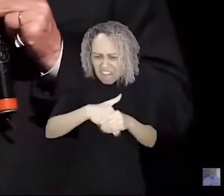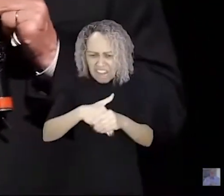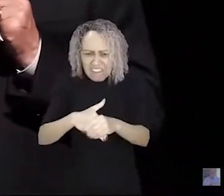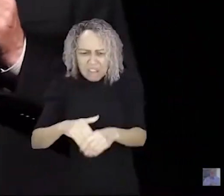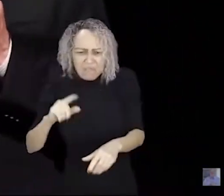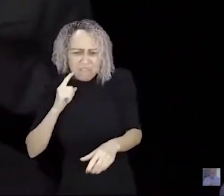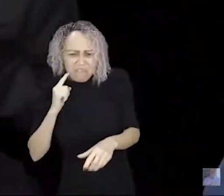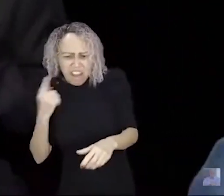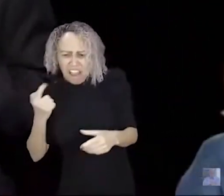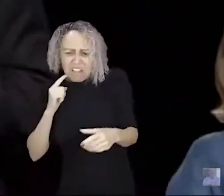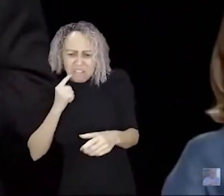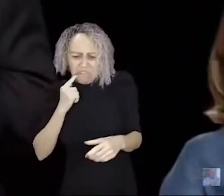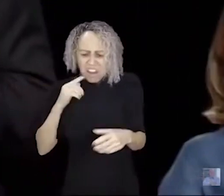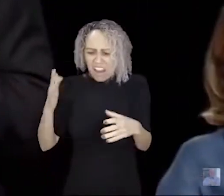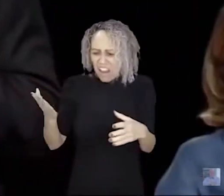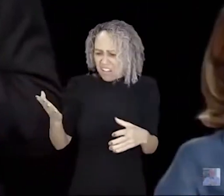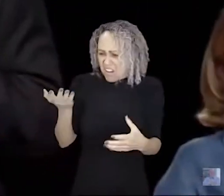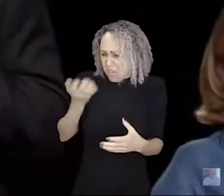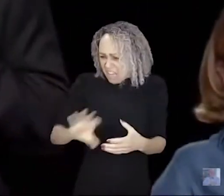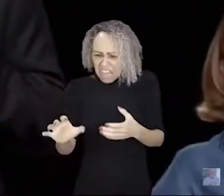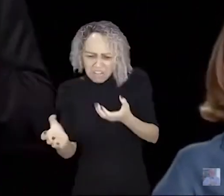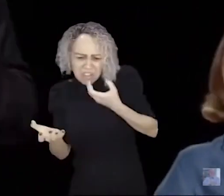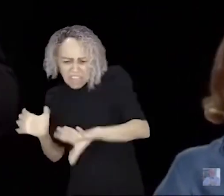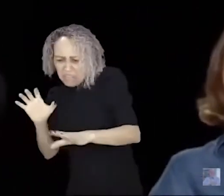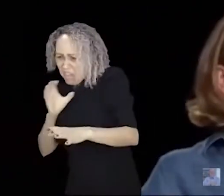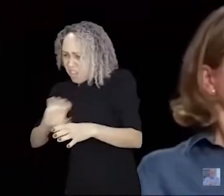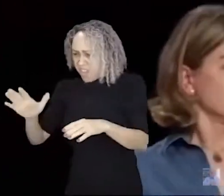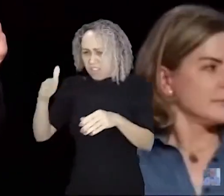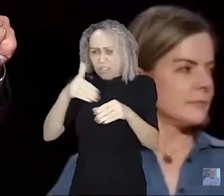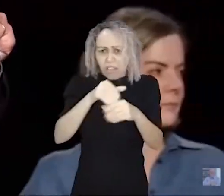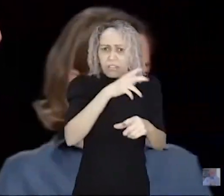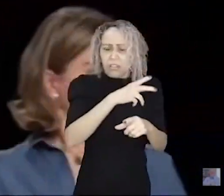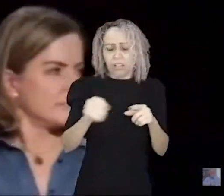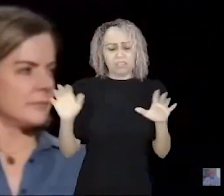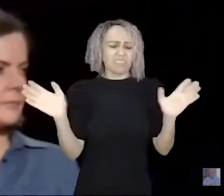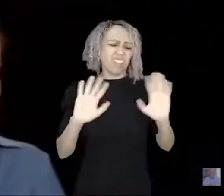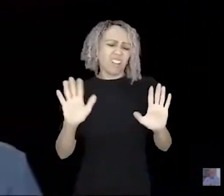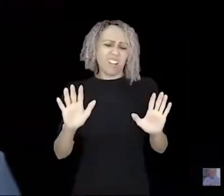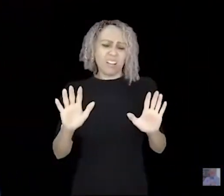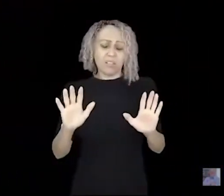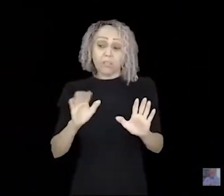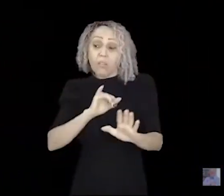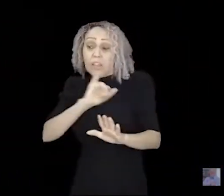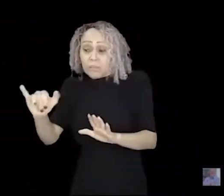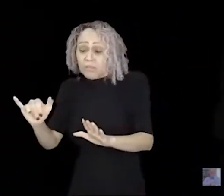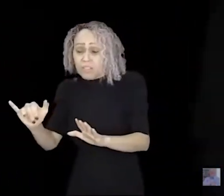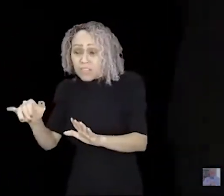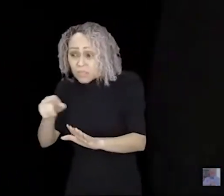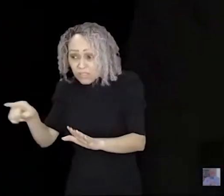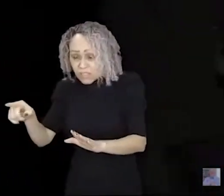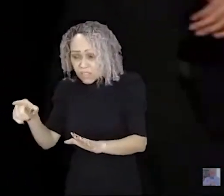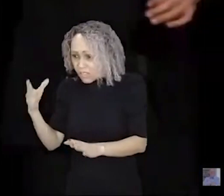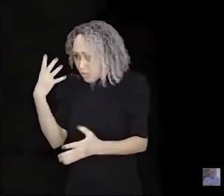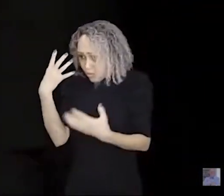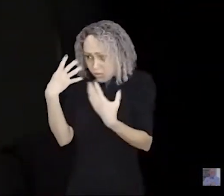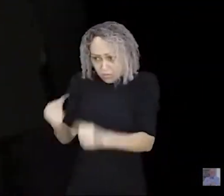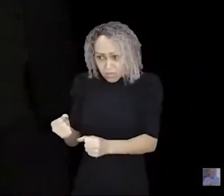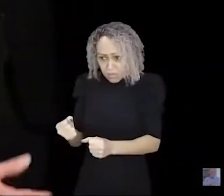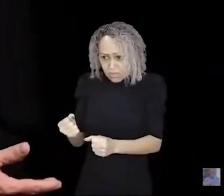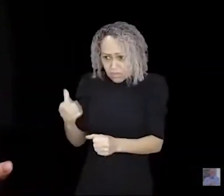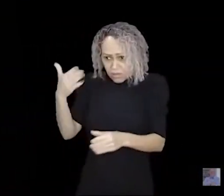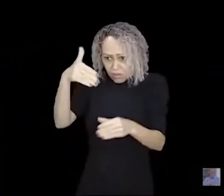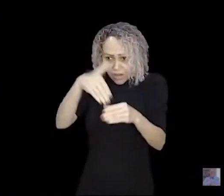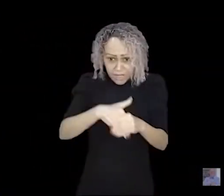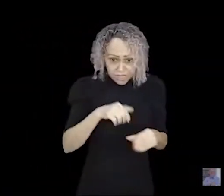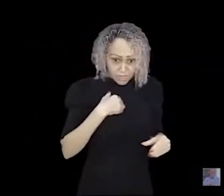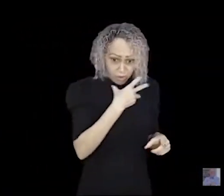Quantas vezes eu chorei porque perdi? Quantas vezes cheguei em casa achando que tudo tinha acabado para mim? E